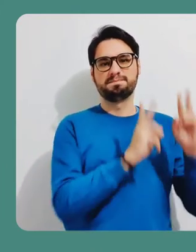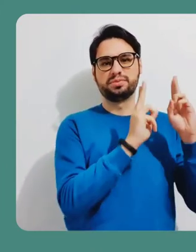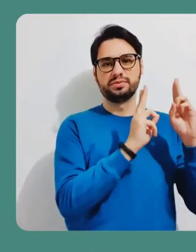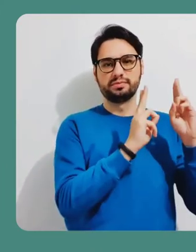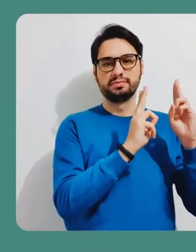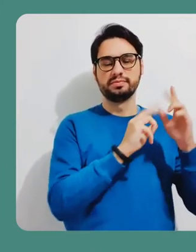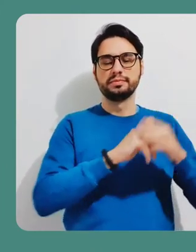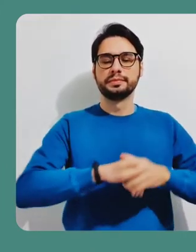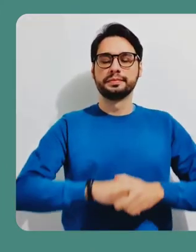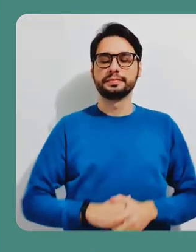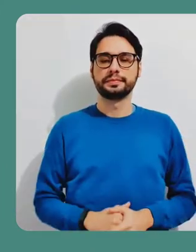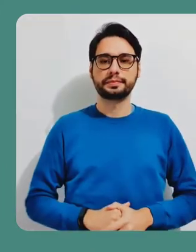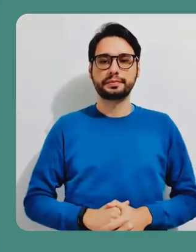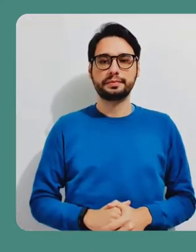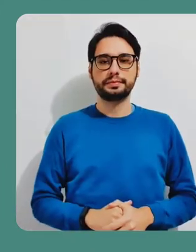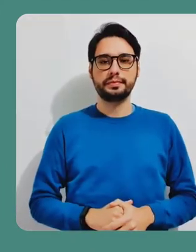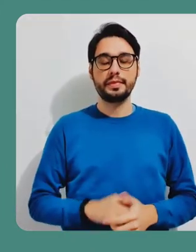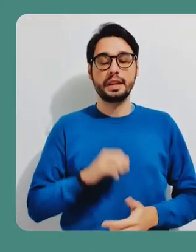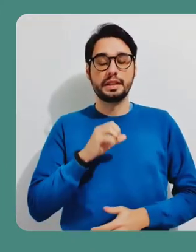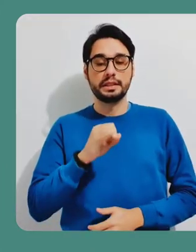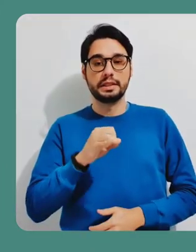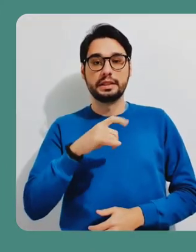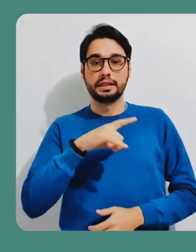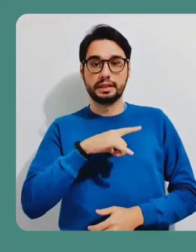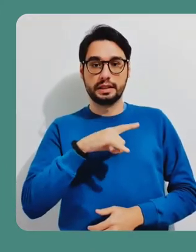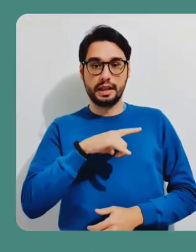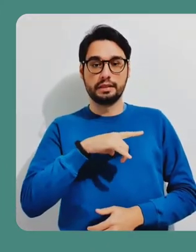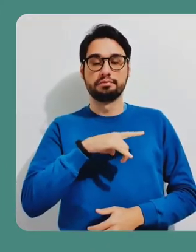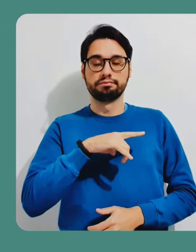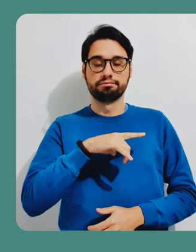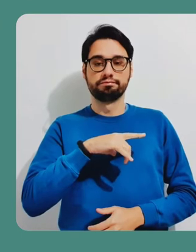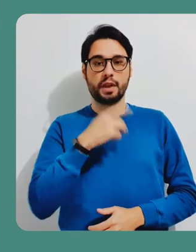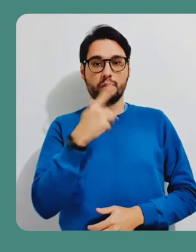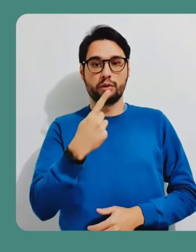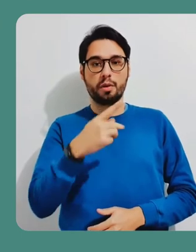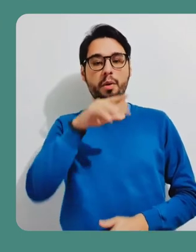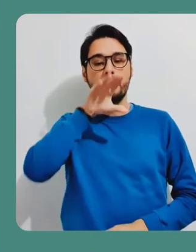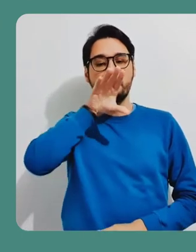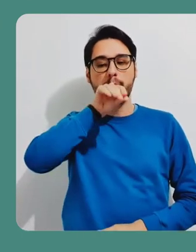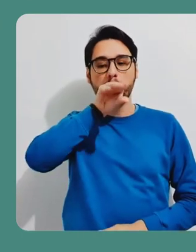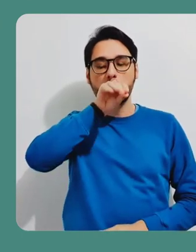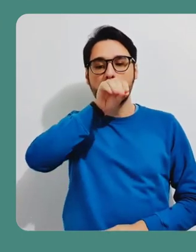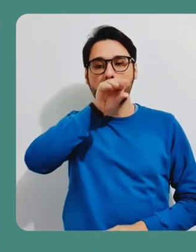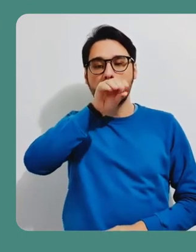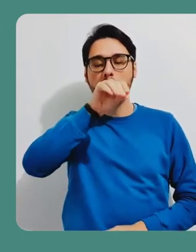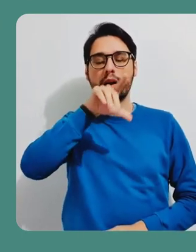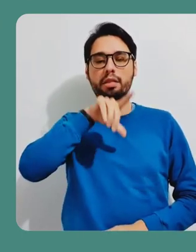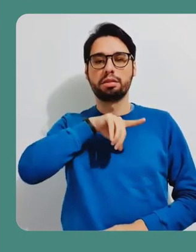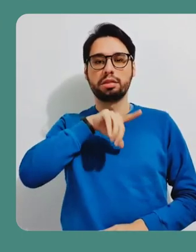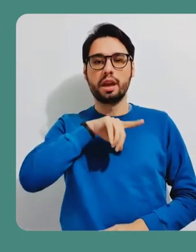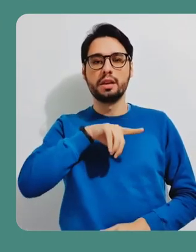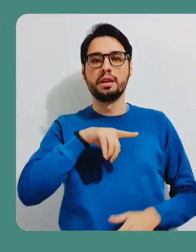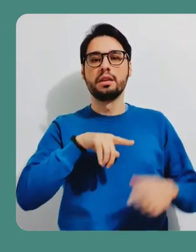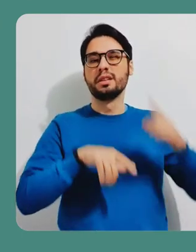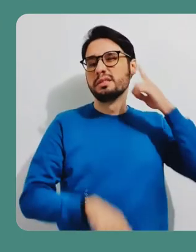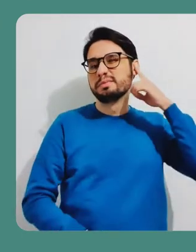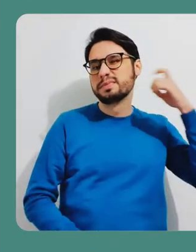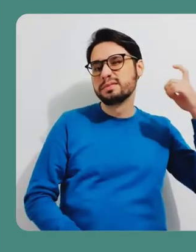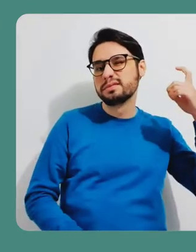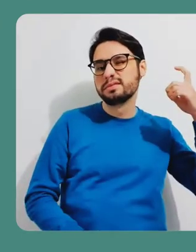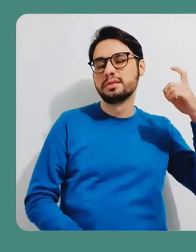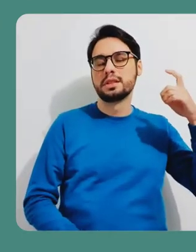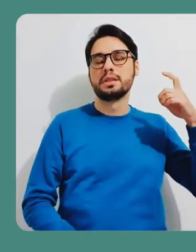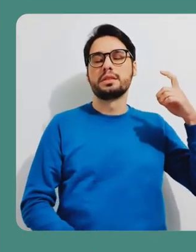espaço do início ou no meio ou no final do seu áudio que tenha a presença